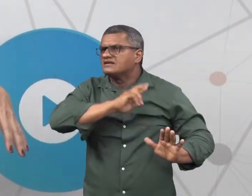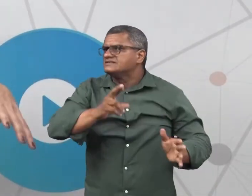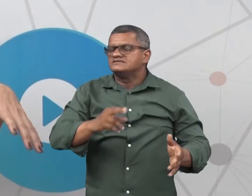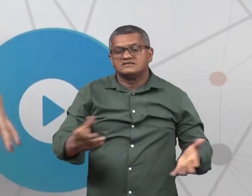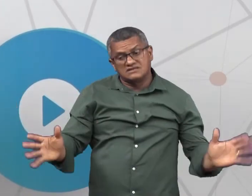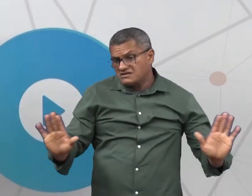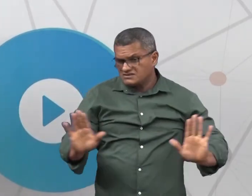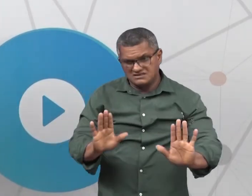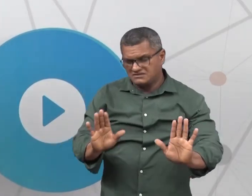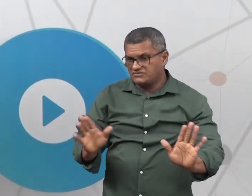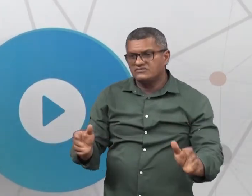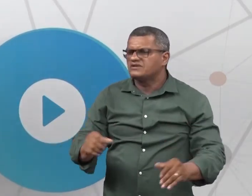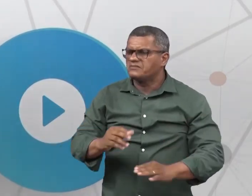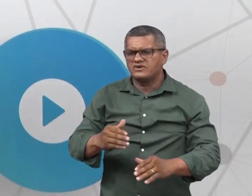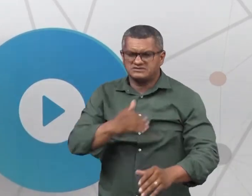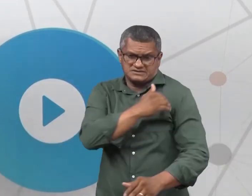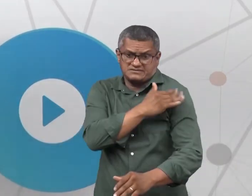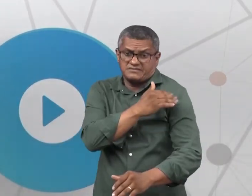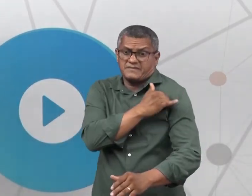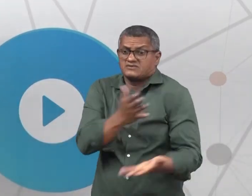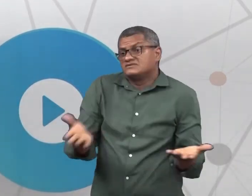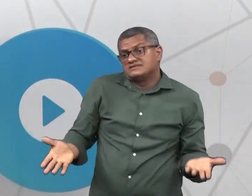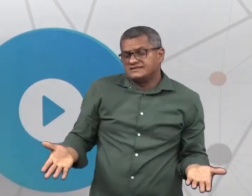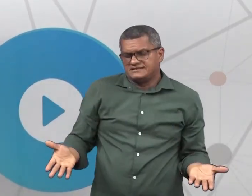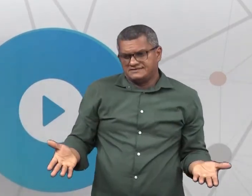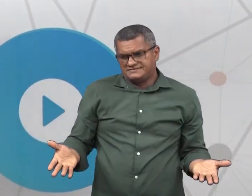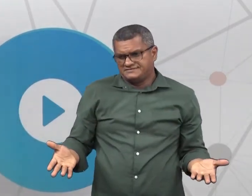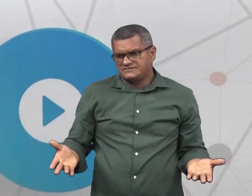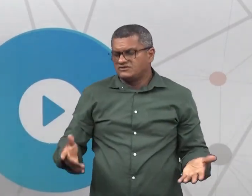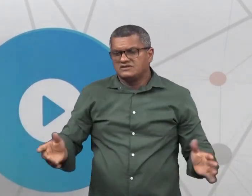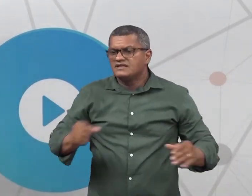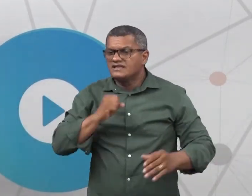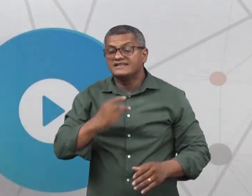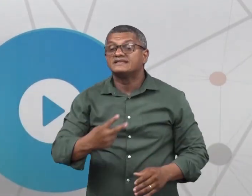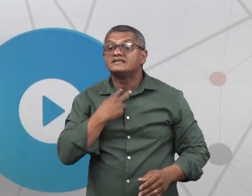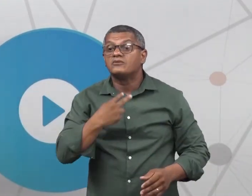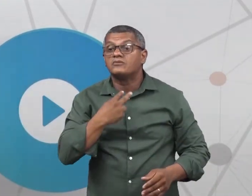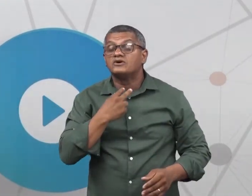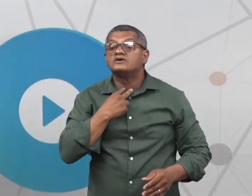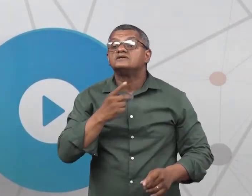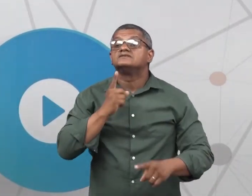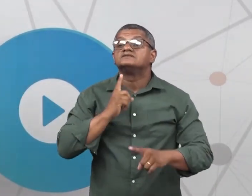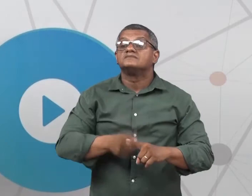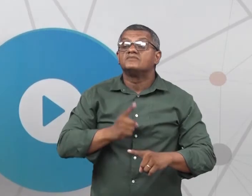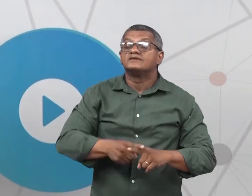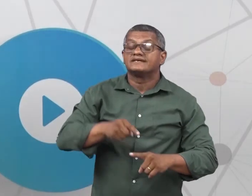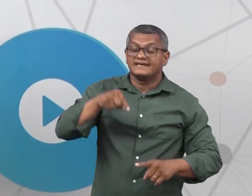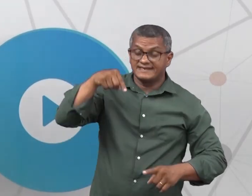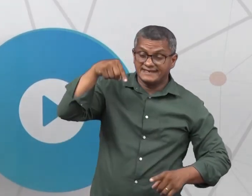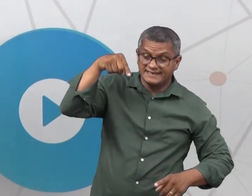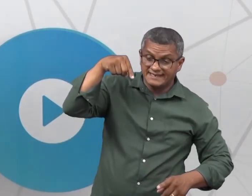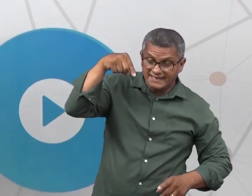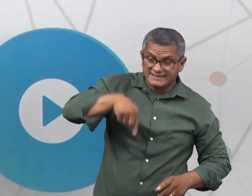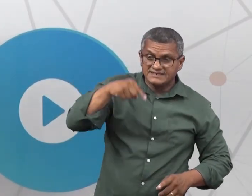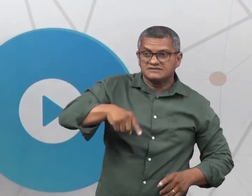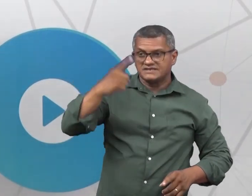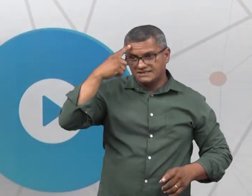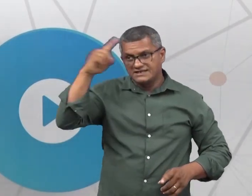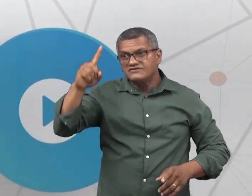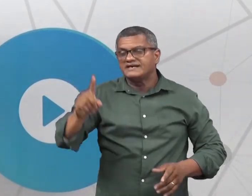canto delas. Ou seja, nesse caso aí, então a ideia é